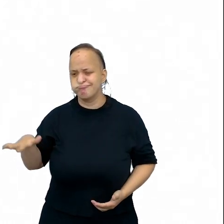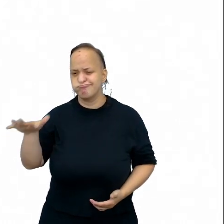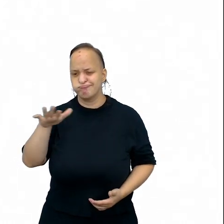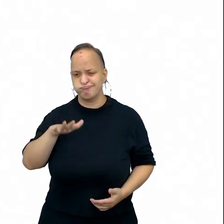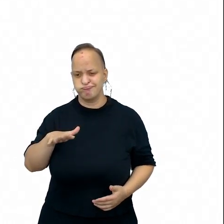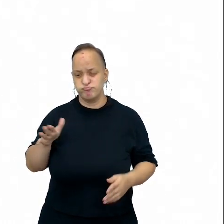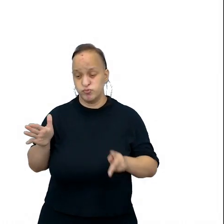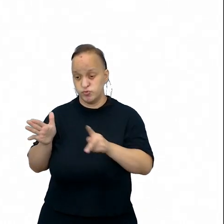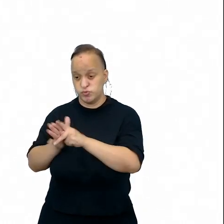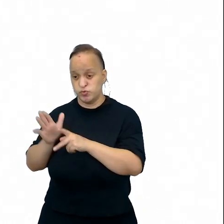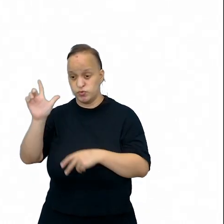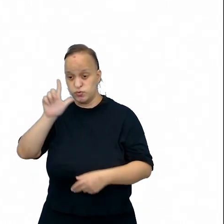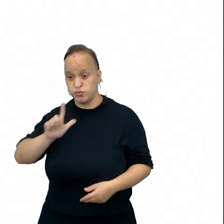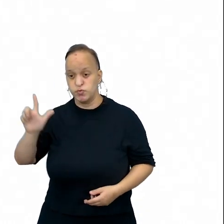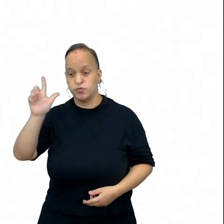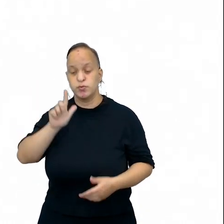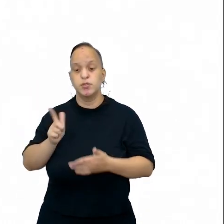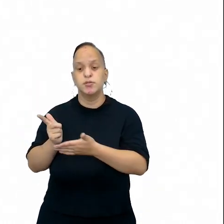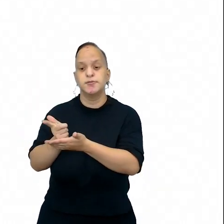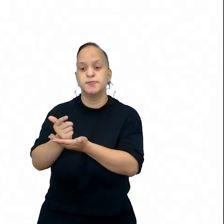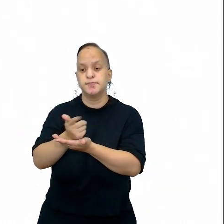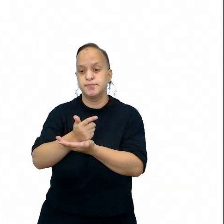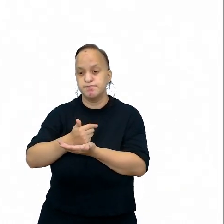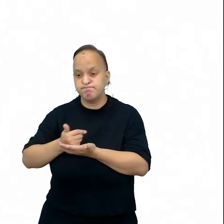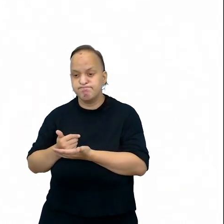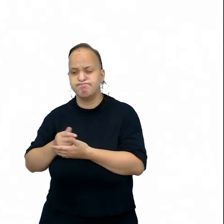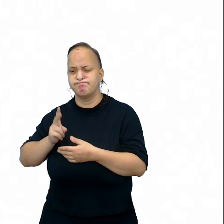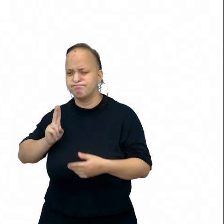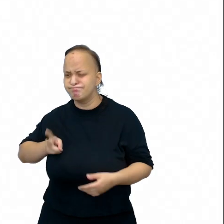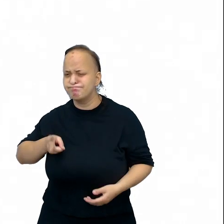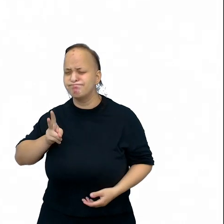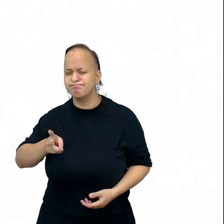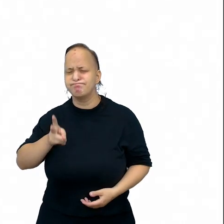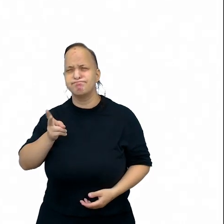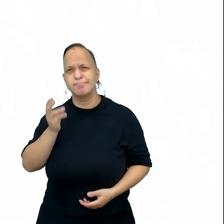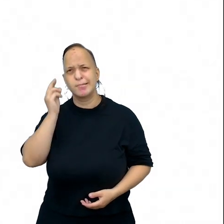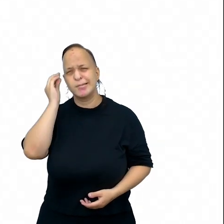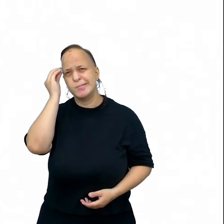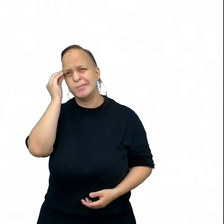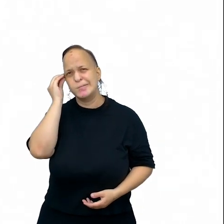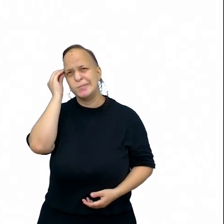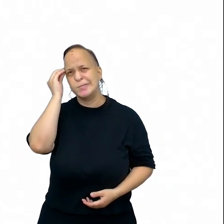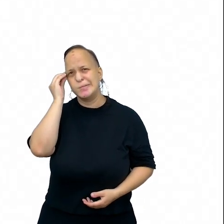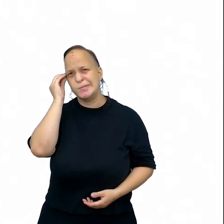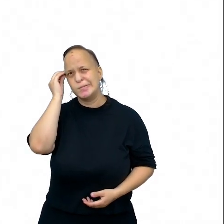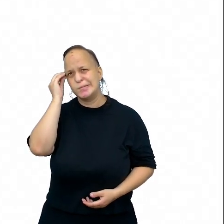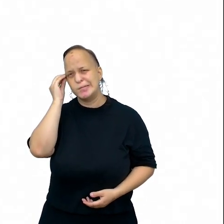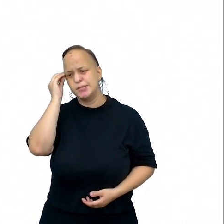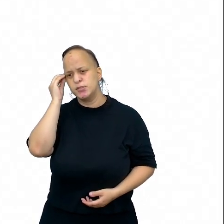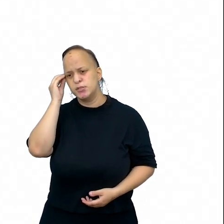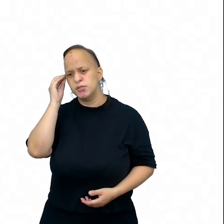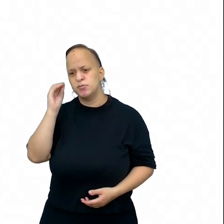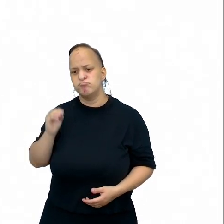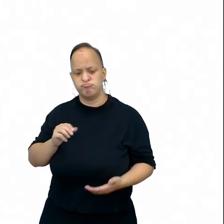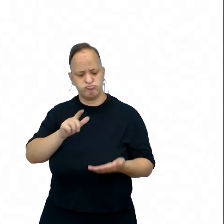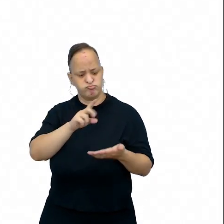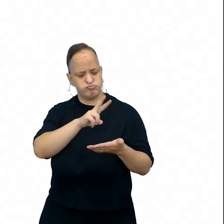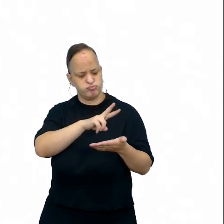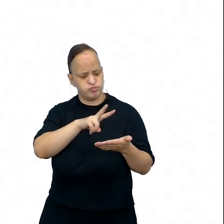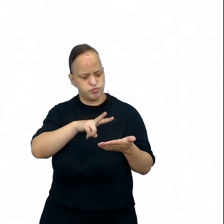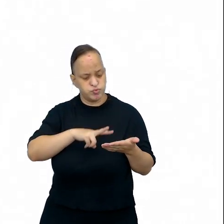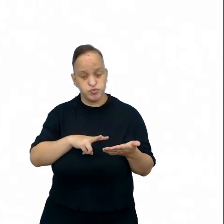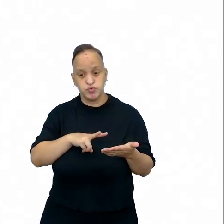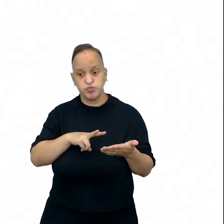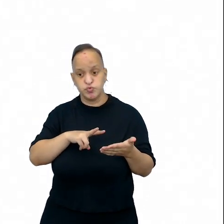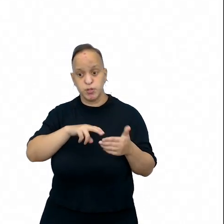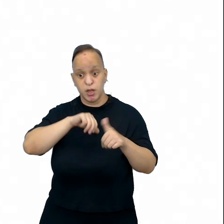literárias, né? Usando os gêneros literários, sempre pensando também numa retextualização de uma obra, onde pode virar uma peça